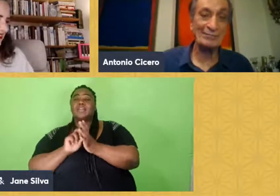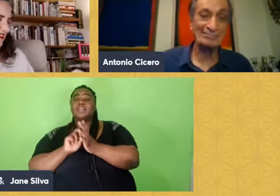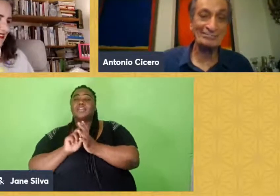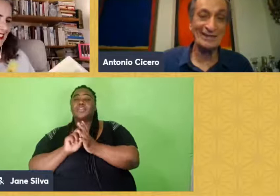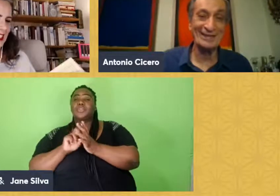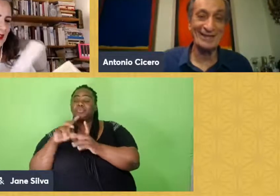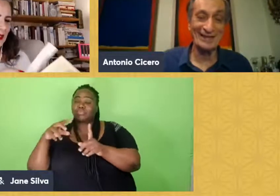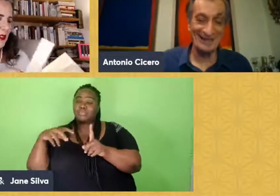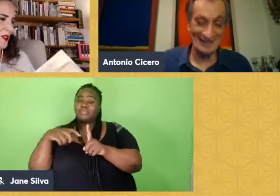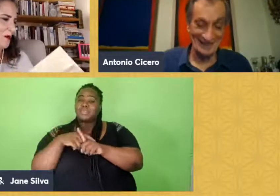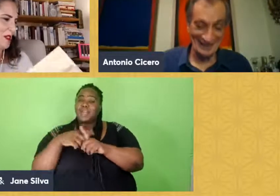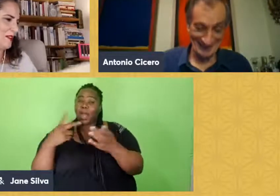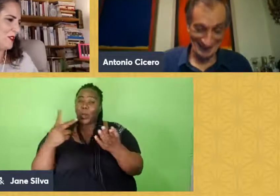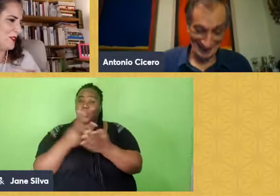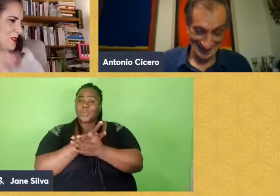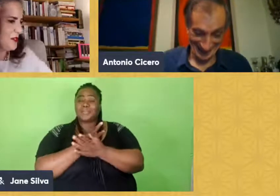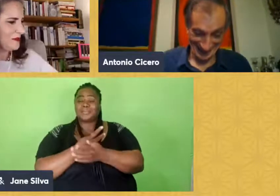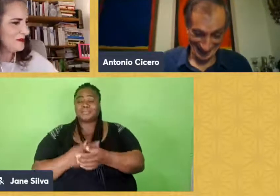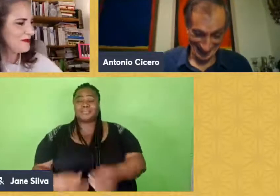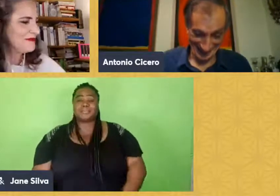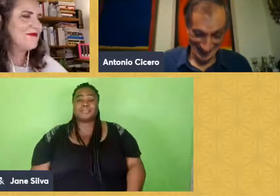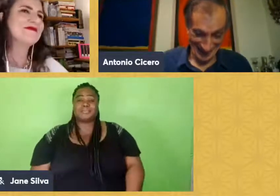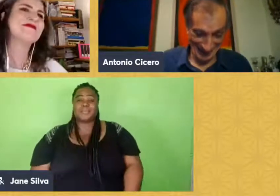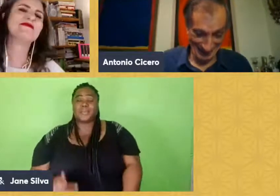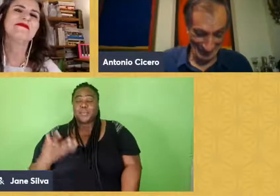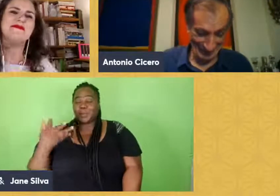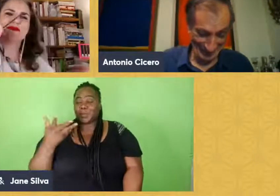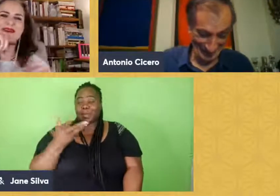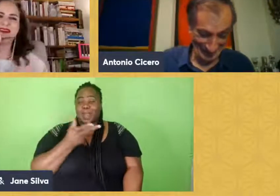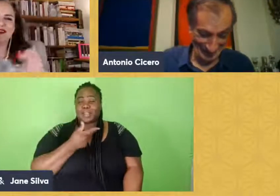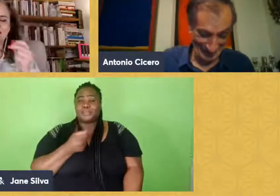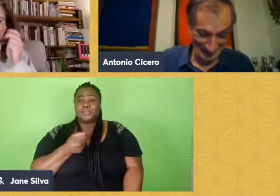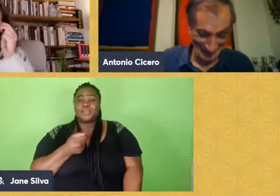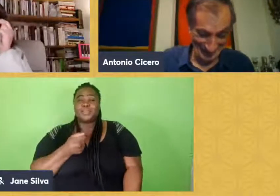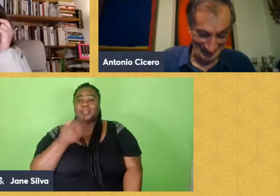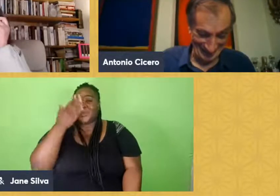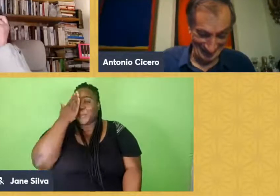assombrar. Maravilhoso, maravilhoso. Obrigado.